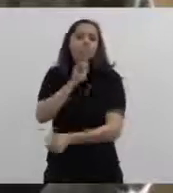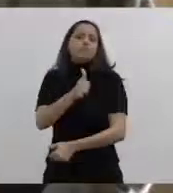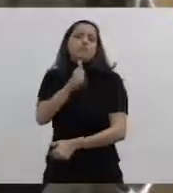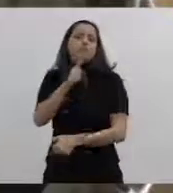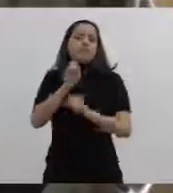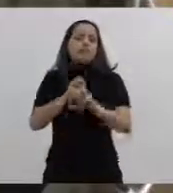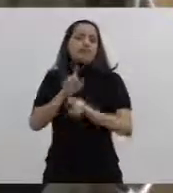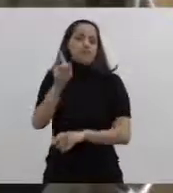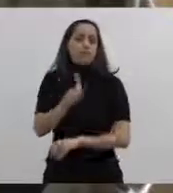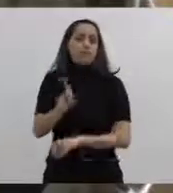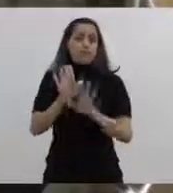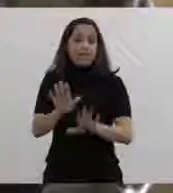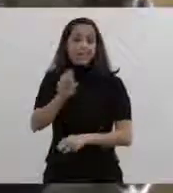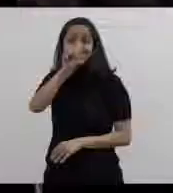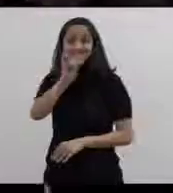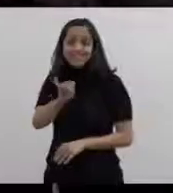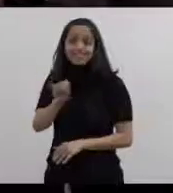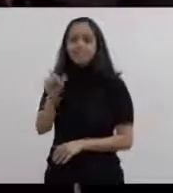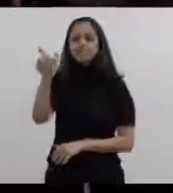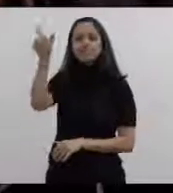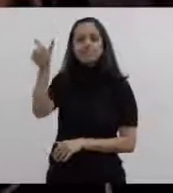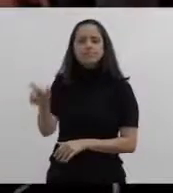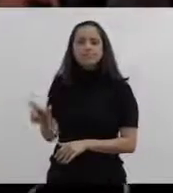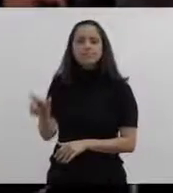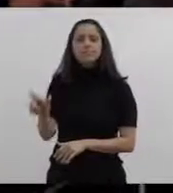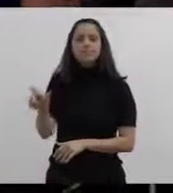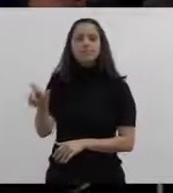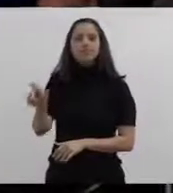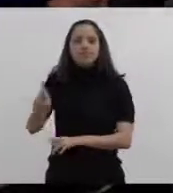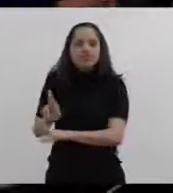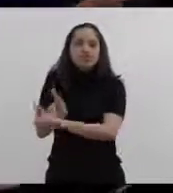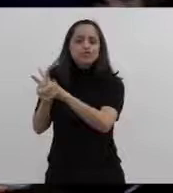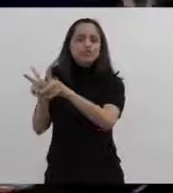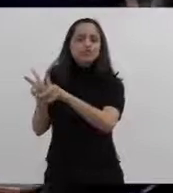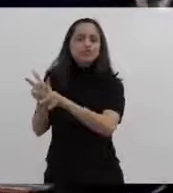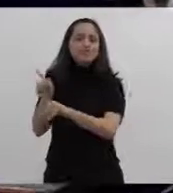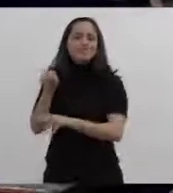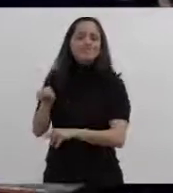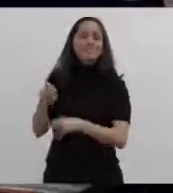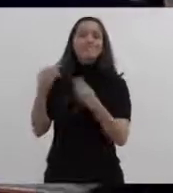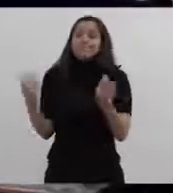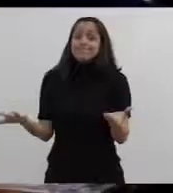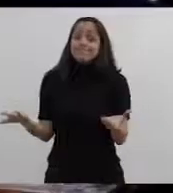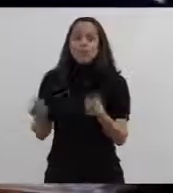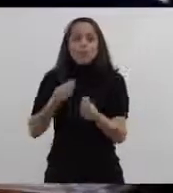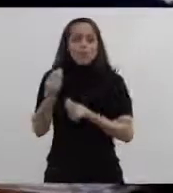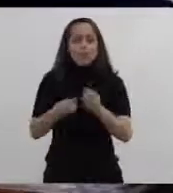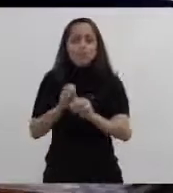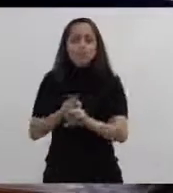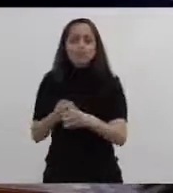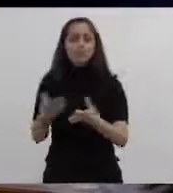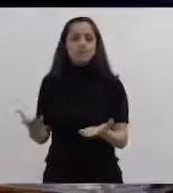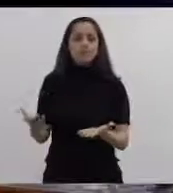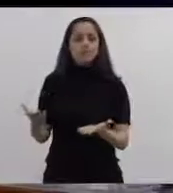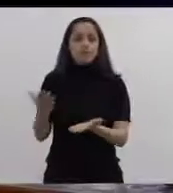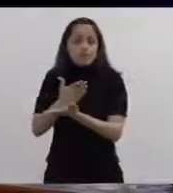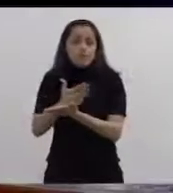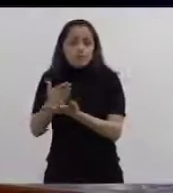garotos, você se perguntava se estaria preparado para aquele caso em particular.